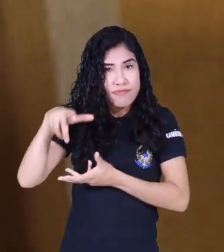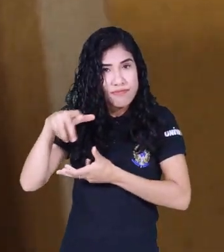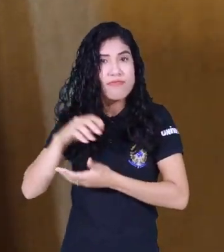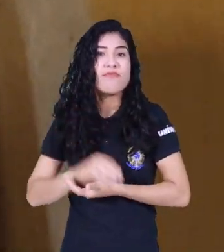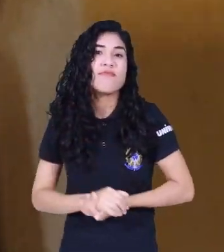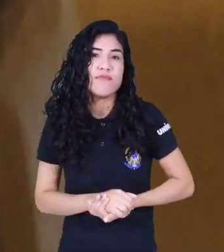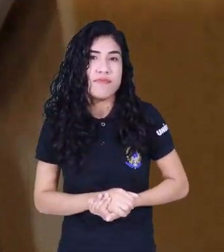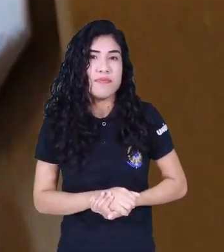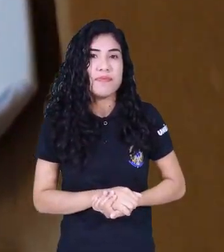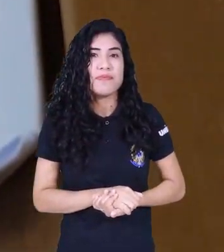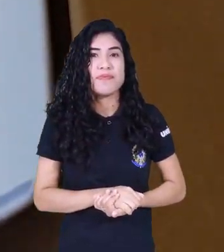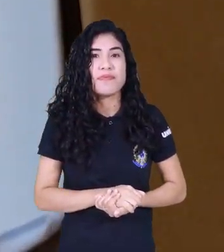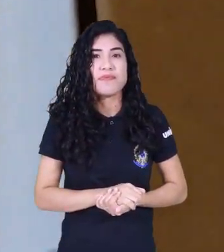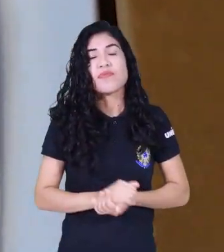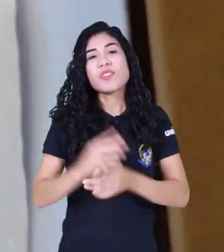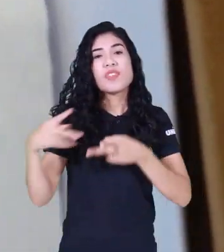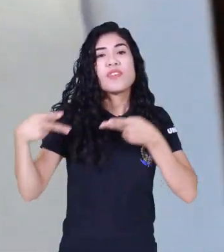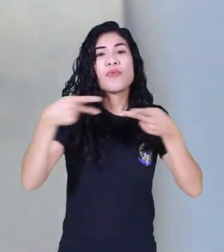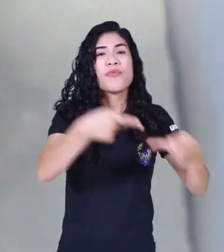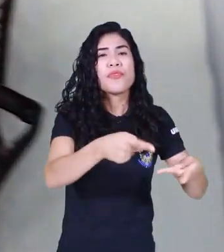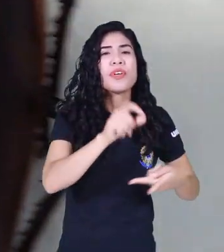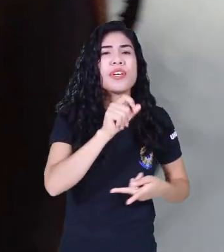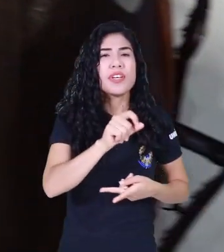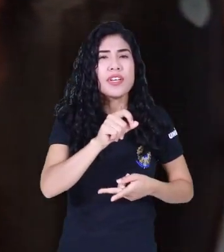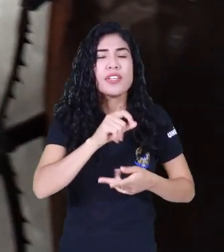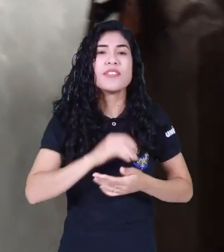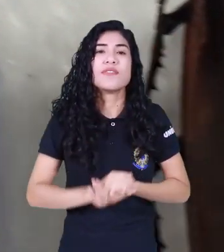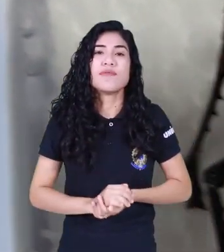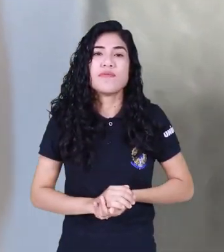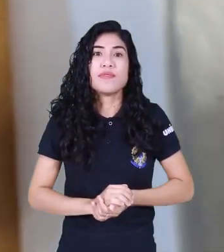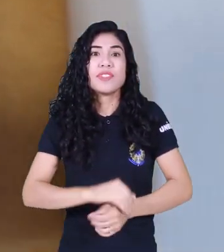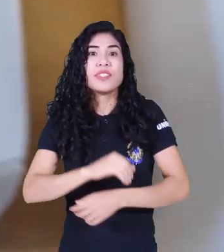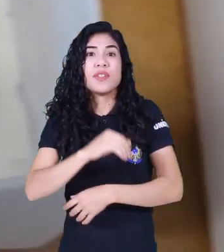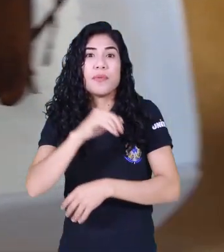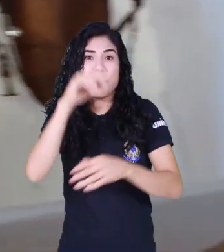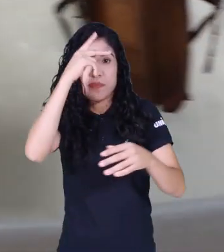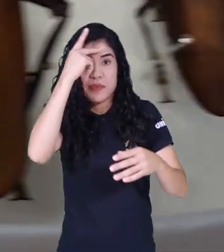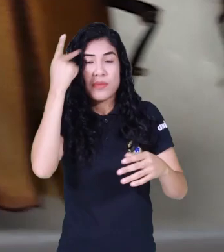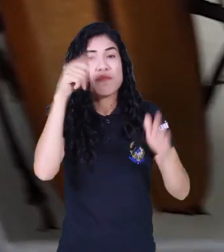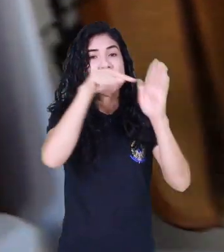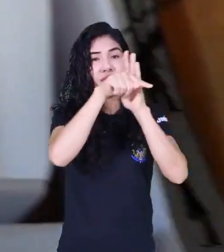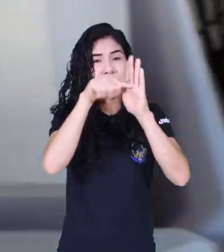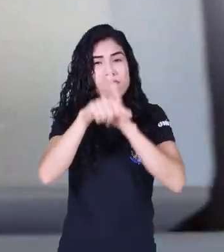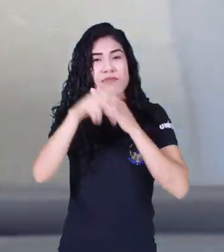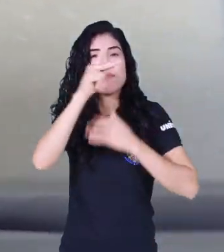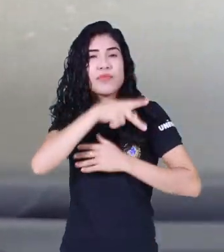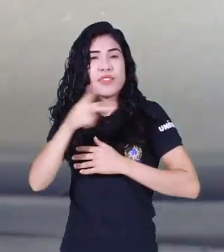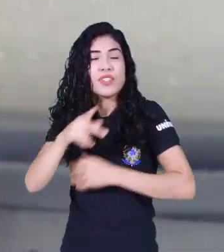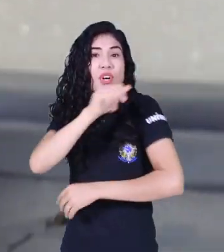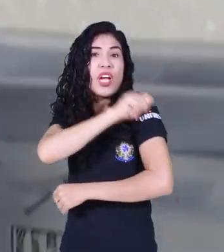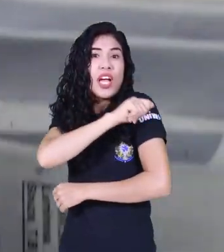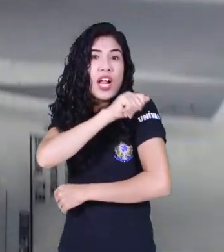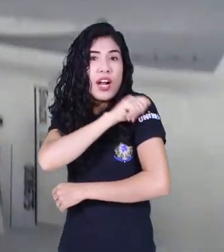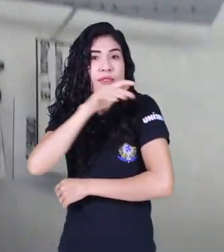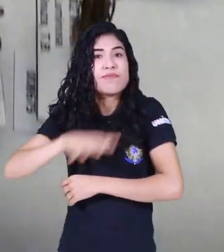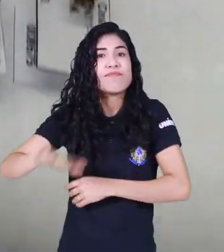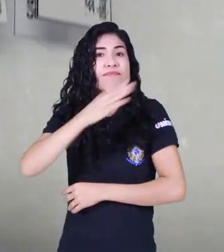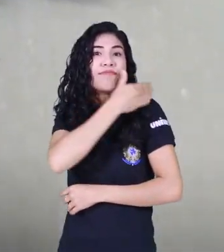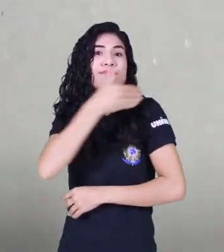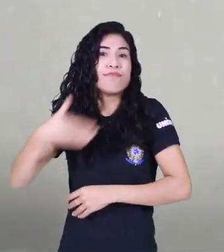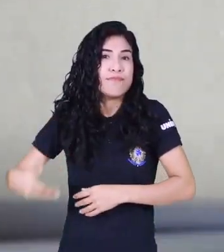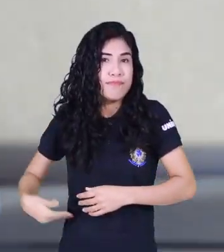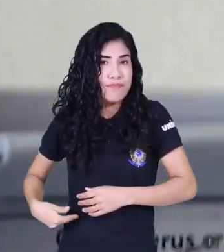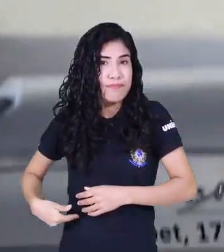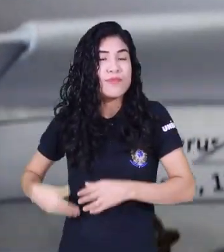público em geral. E quem visita essa coleção? São principalmente pesquisadores, professores e alunos da rede pública em visitas